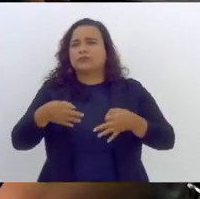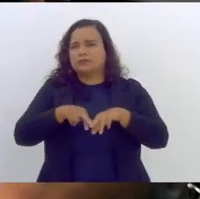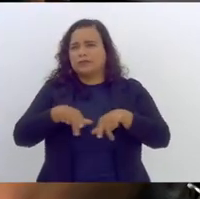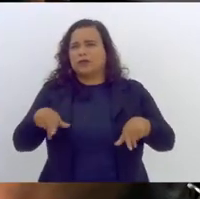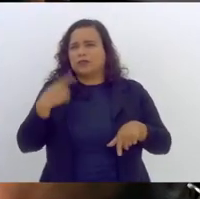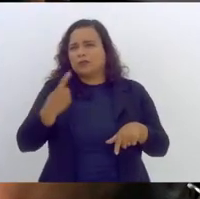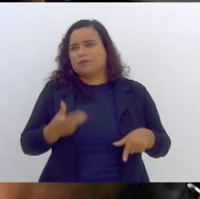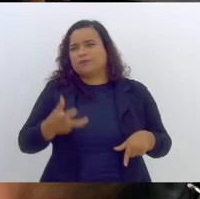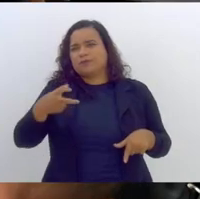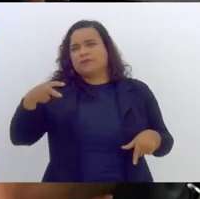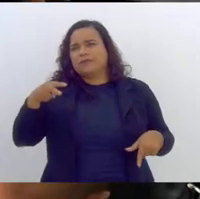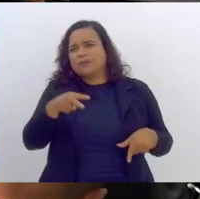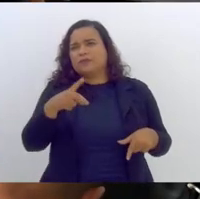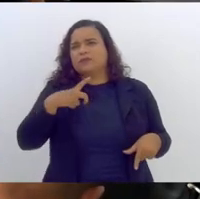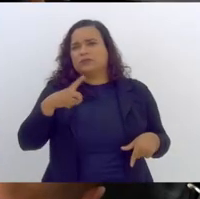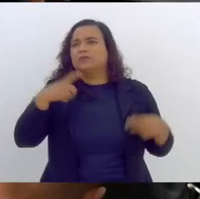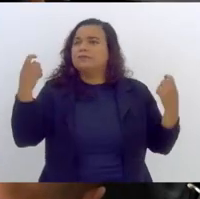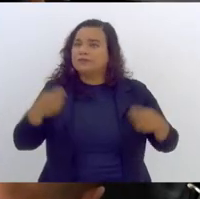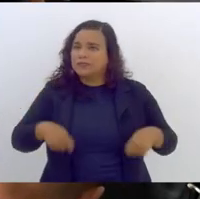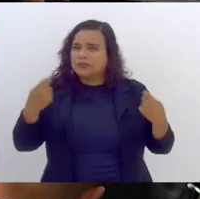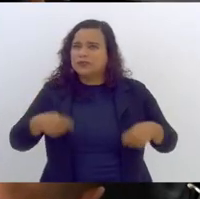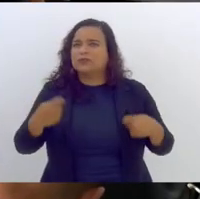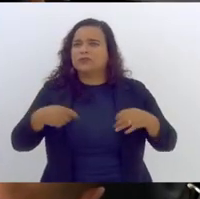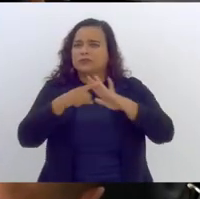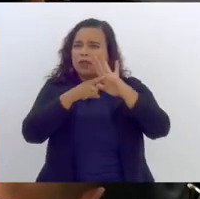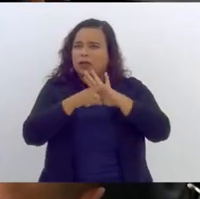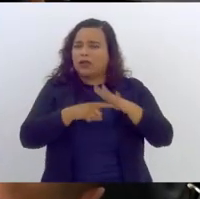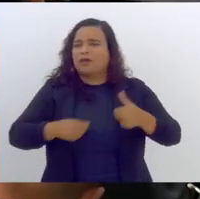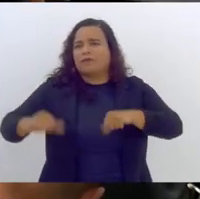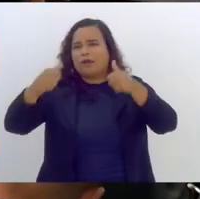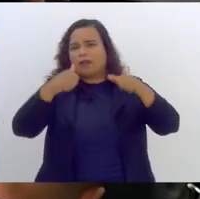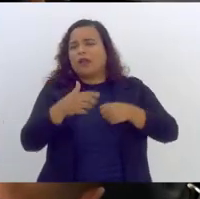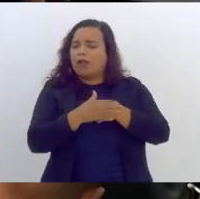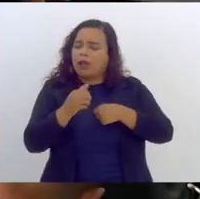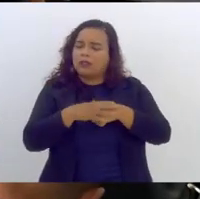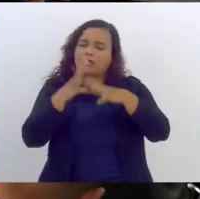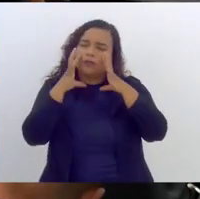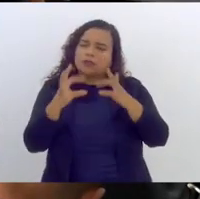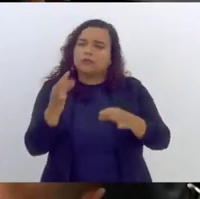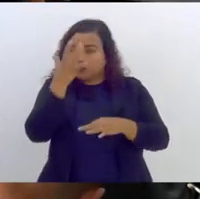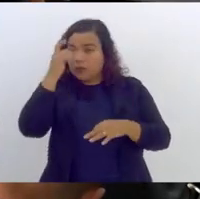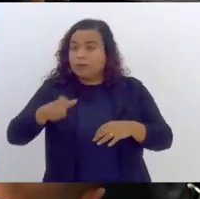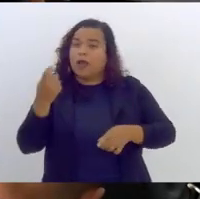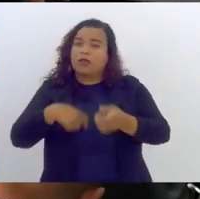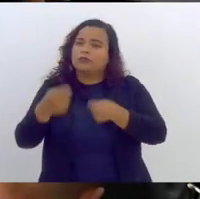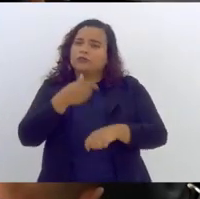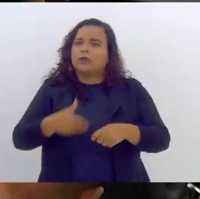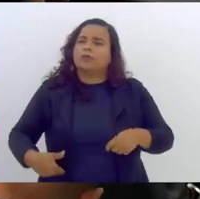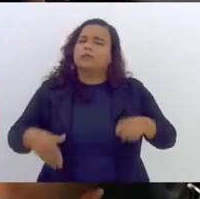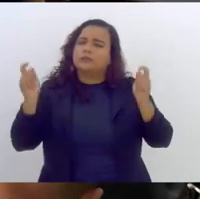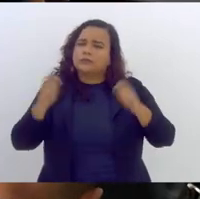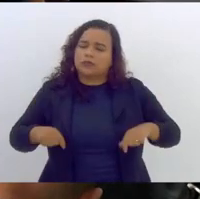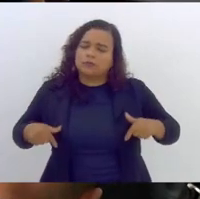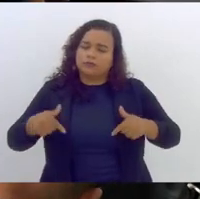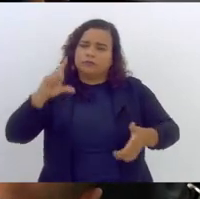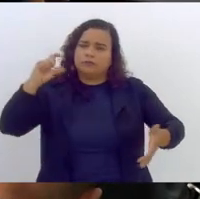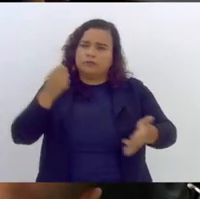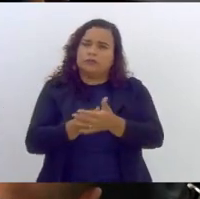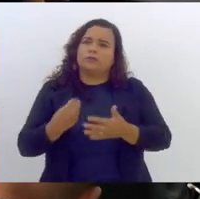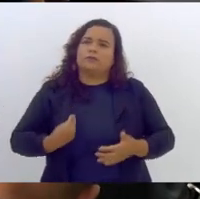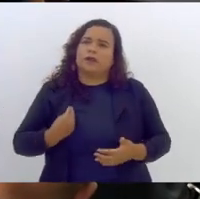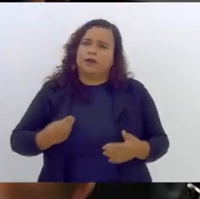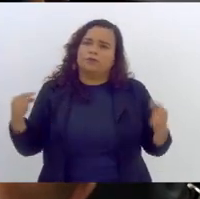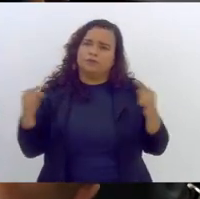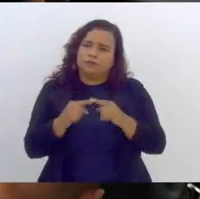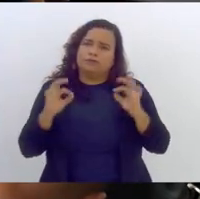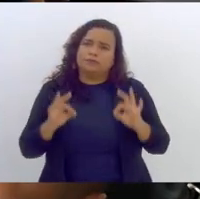não é e que precisam ser analisados com todo carinho para que o administrador público possa tomar uma decisão válida